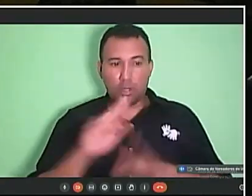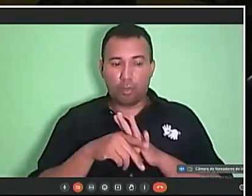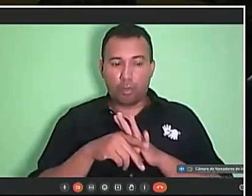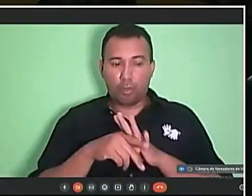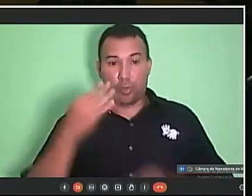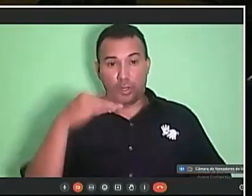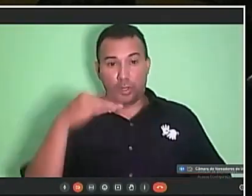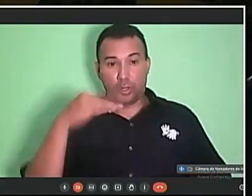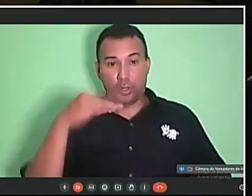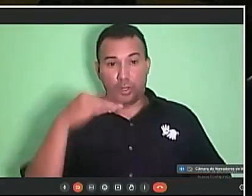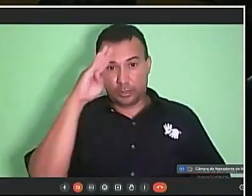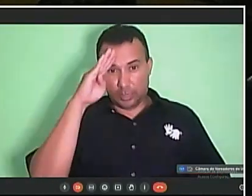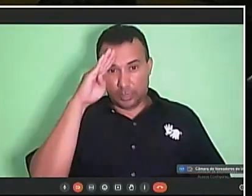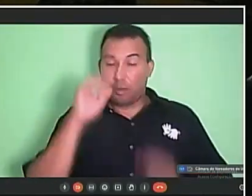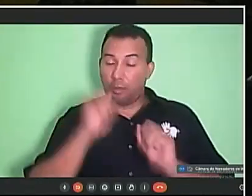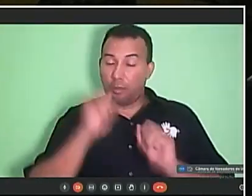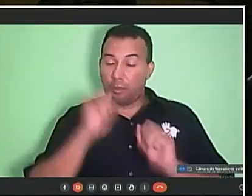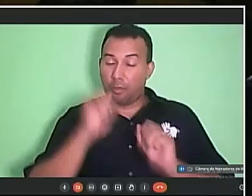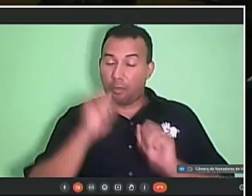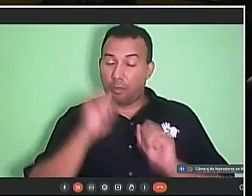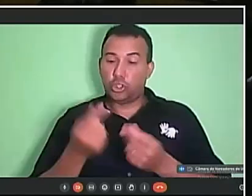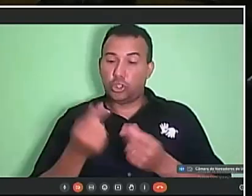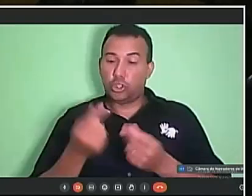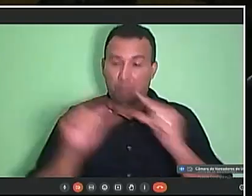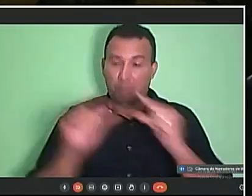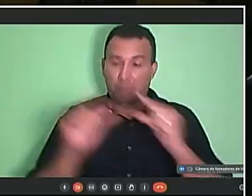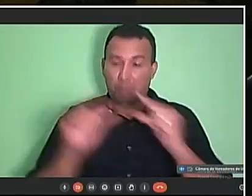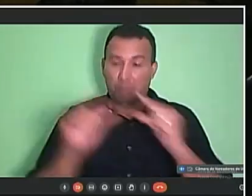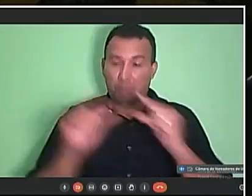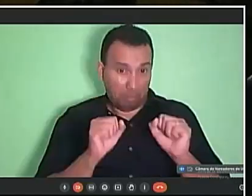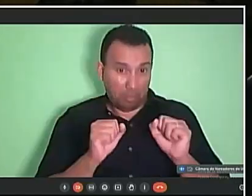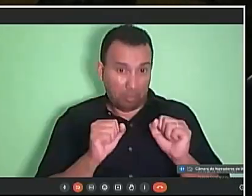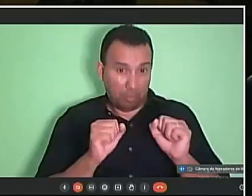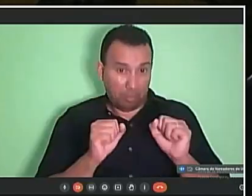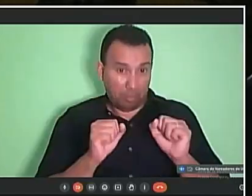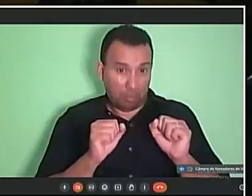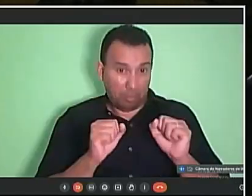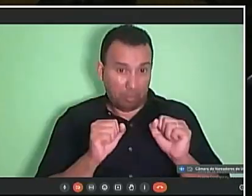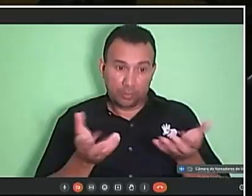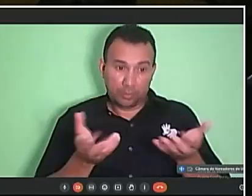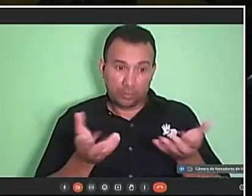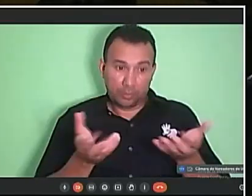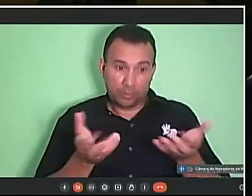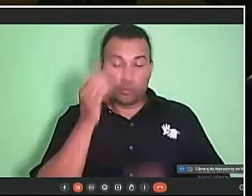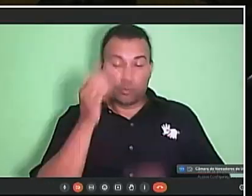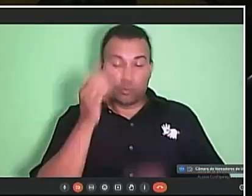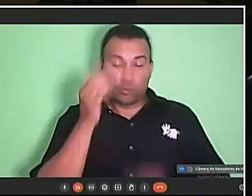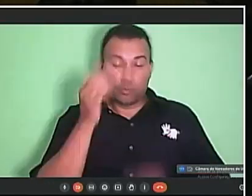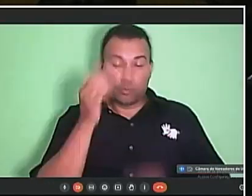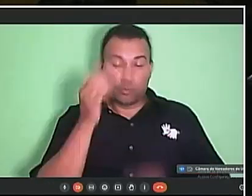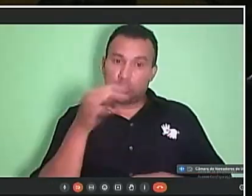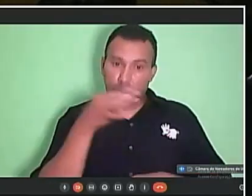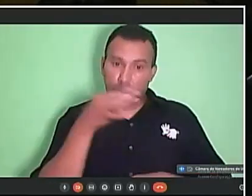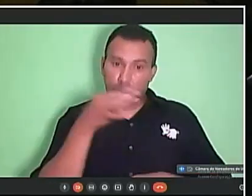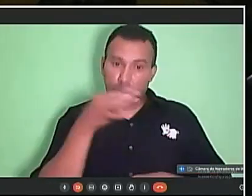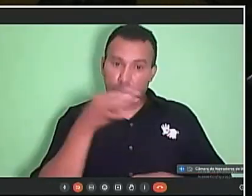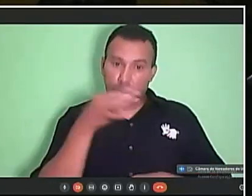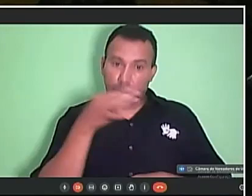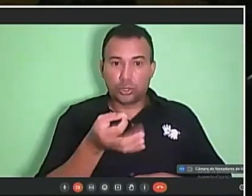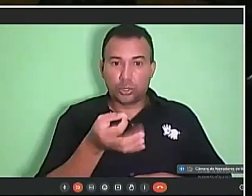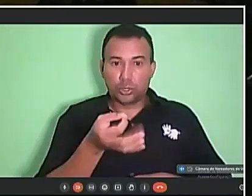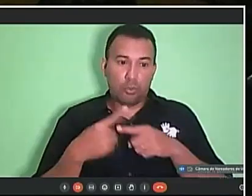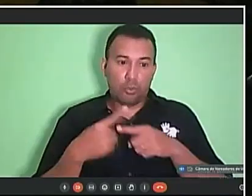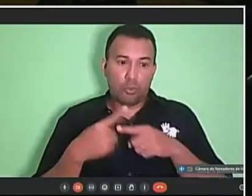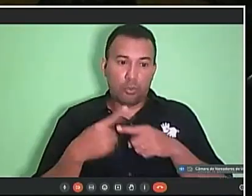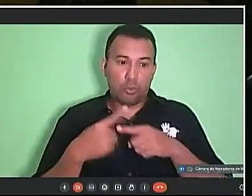não poderia ser reduzido? Acredito ser uma excelente alternativa, de modo que o batalhão da